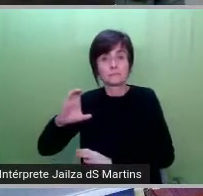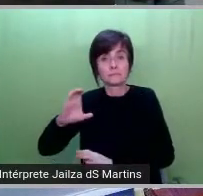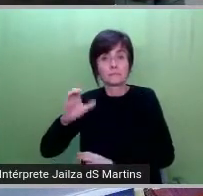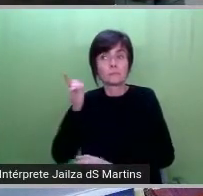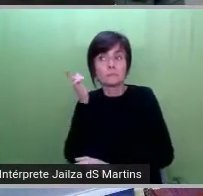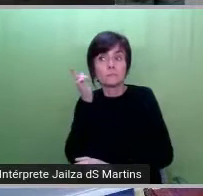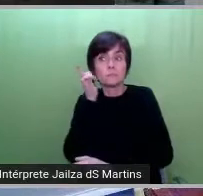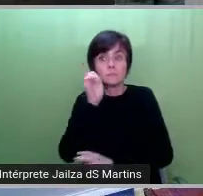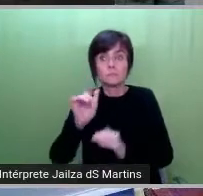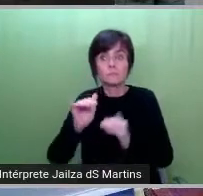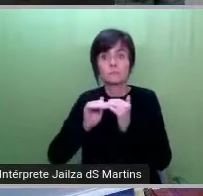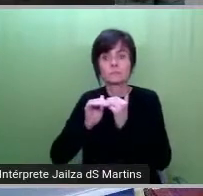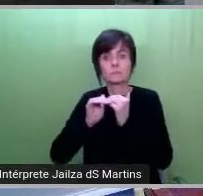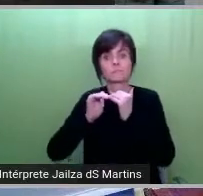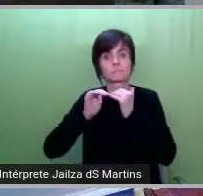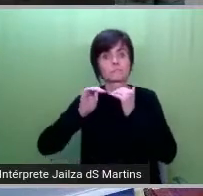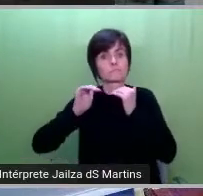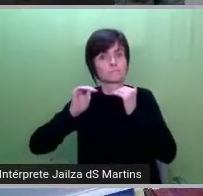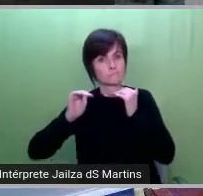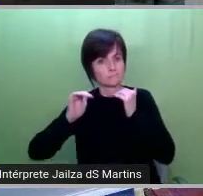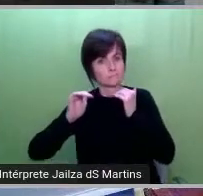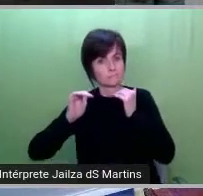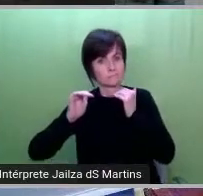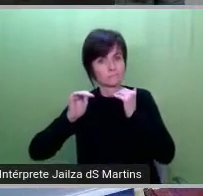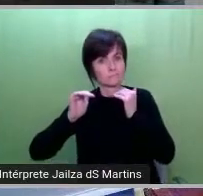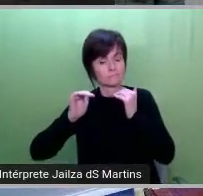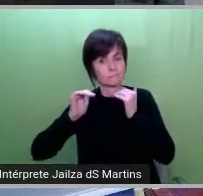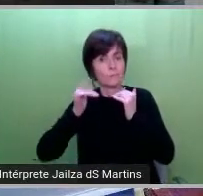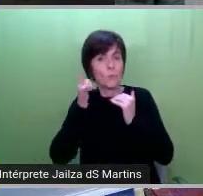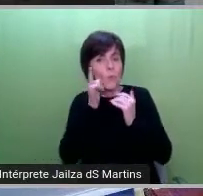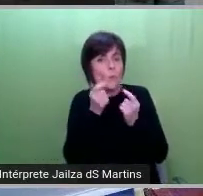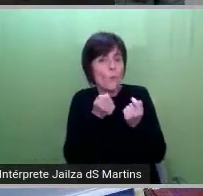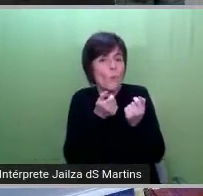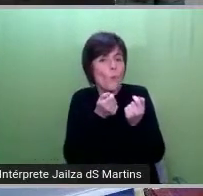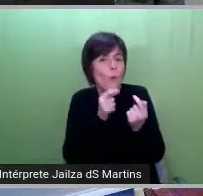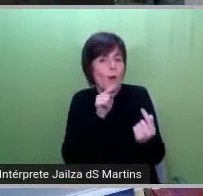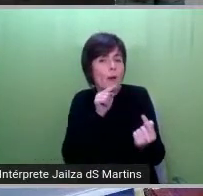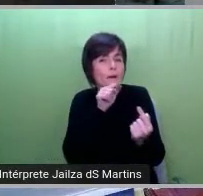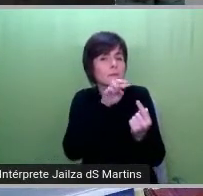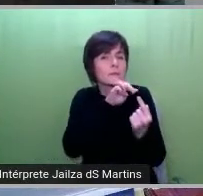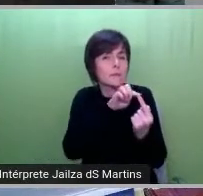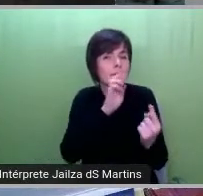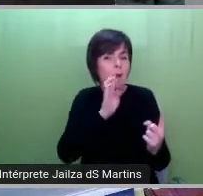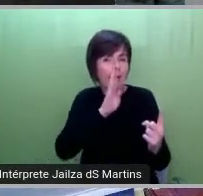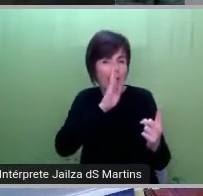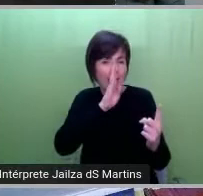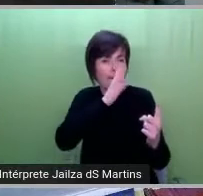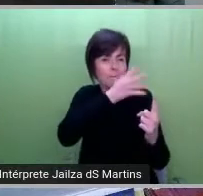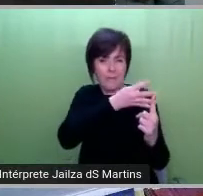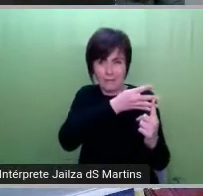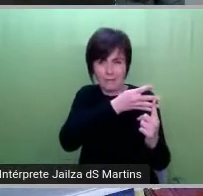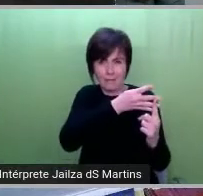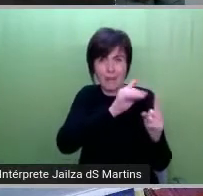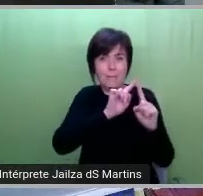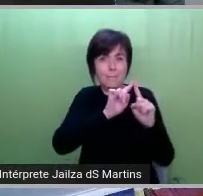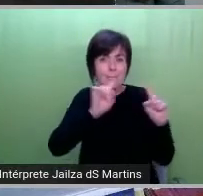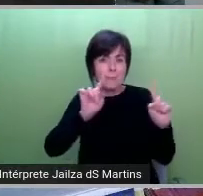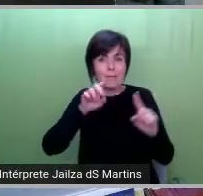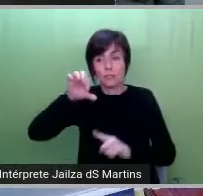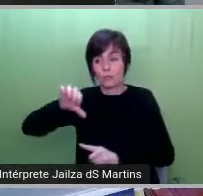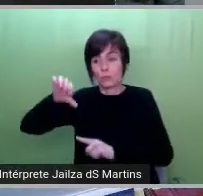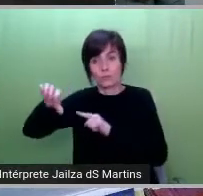manter a taxa de inflação próxima da meta. A maior parte de todos os anos, de